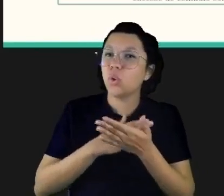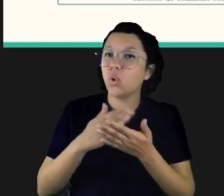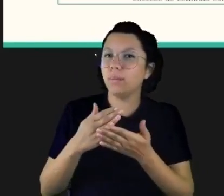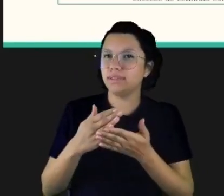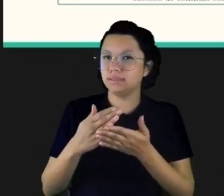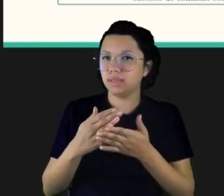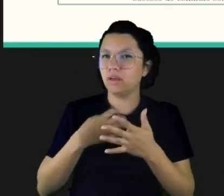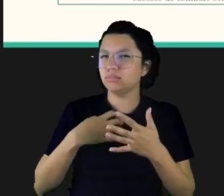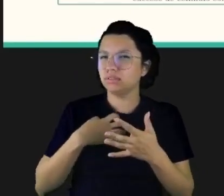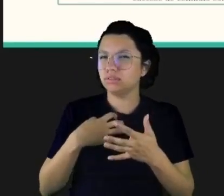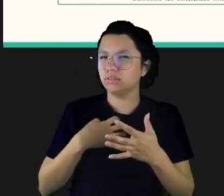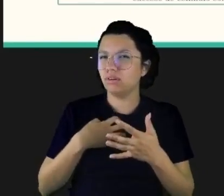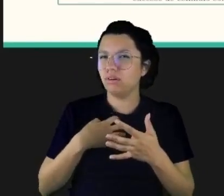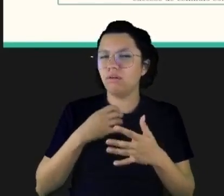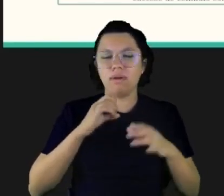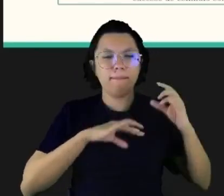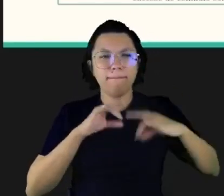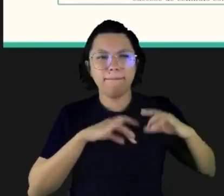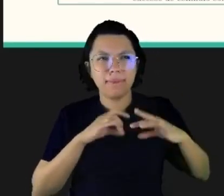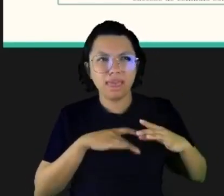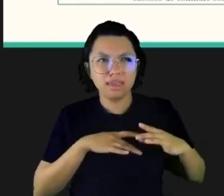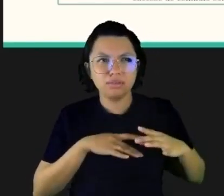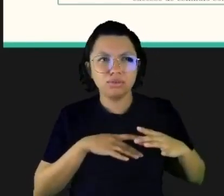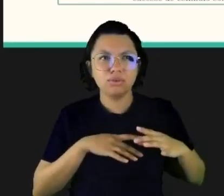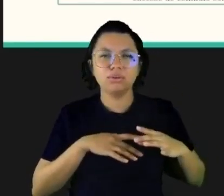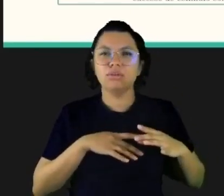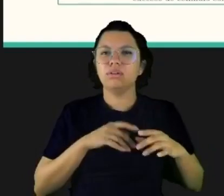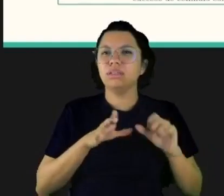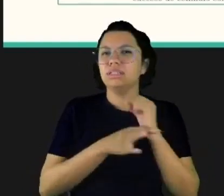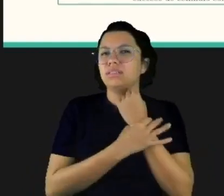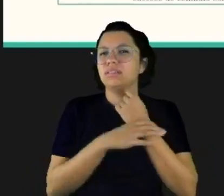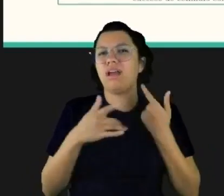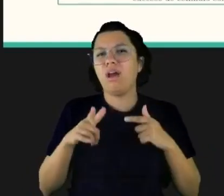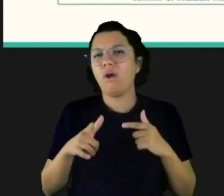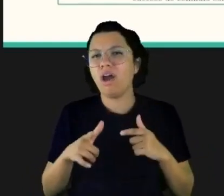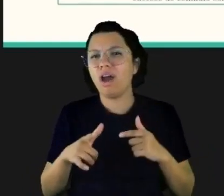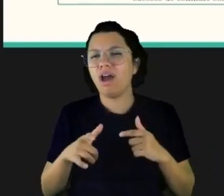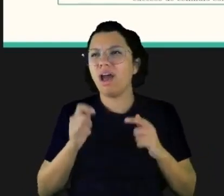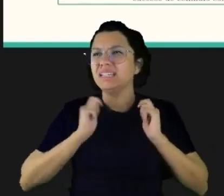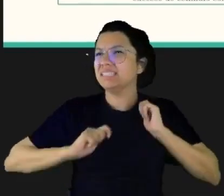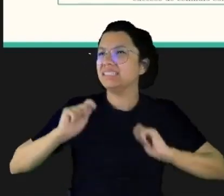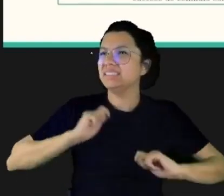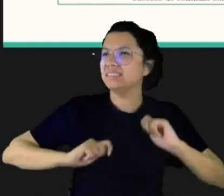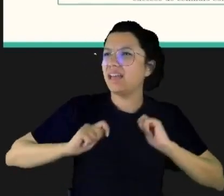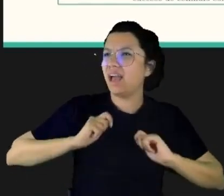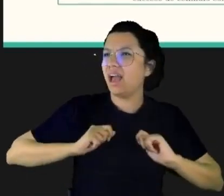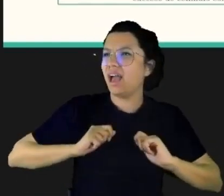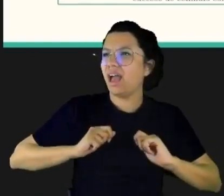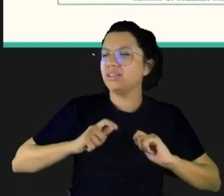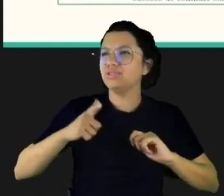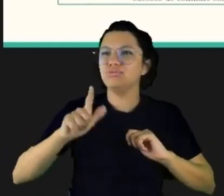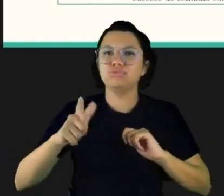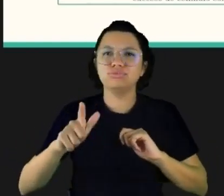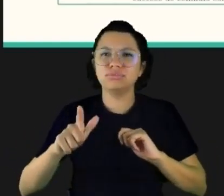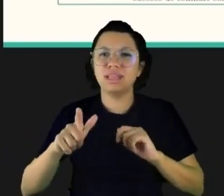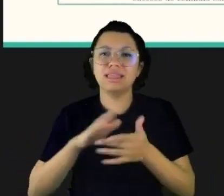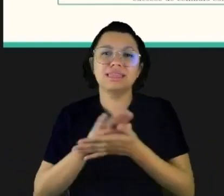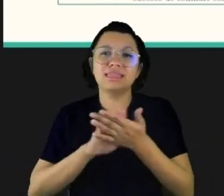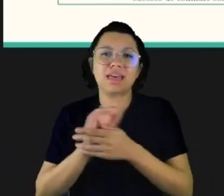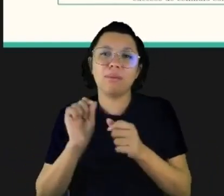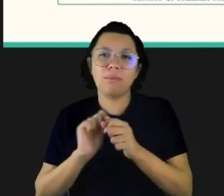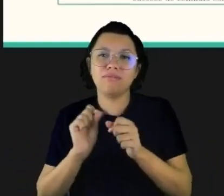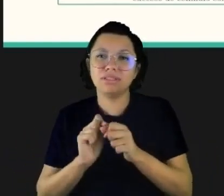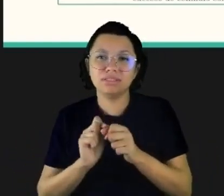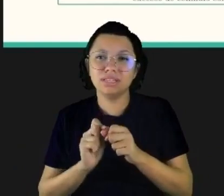medo, insegurança, tédio, porque eles se sentem ociosos. A gente tem uma tendência de fazer tudo por eles. E